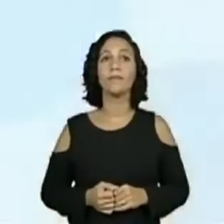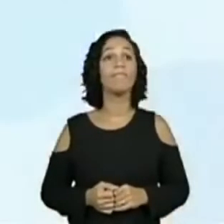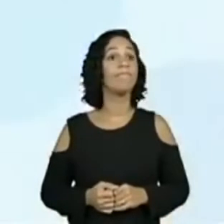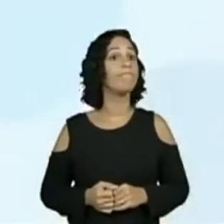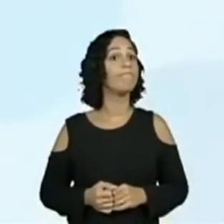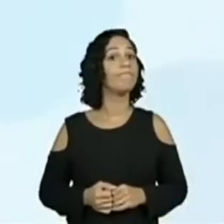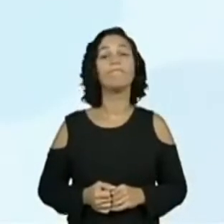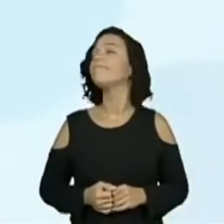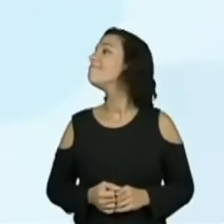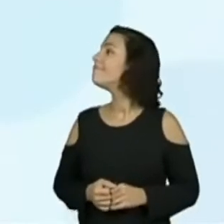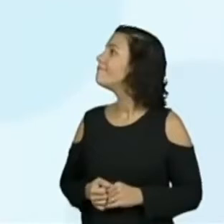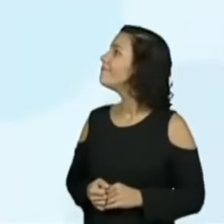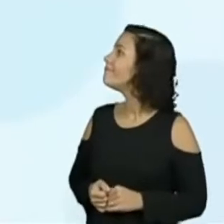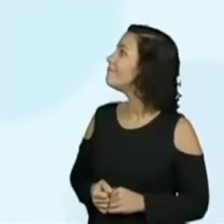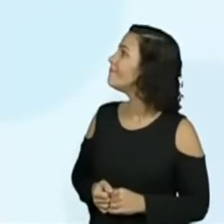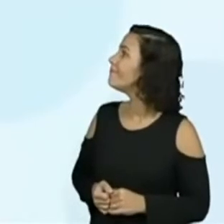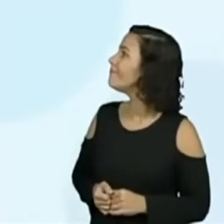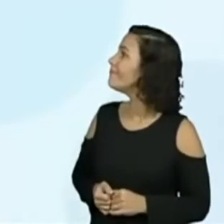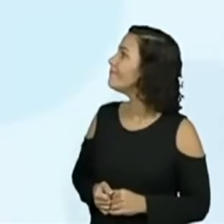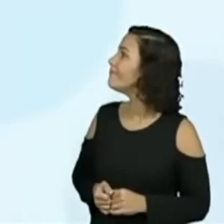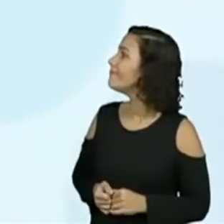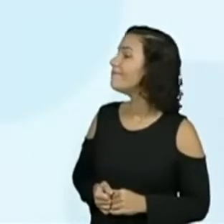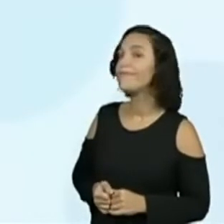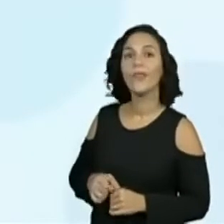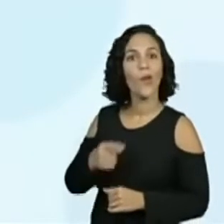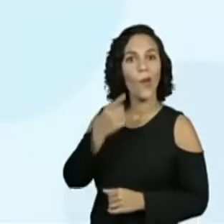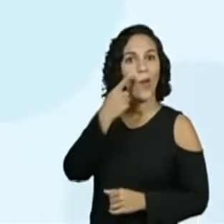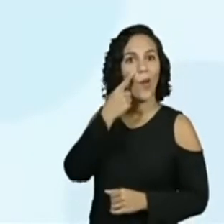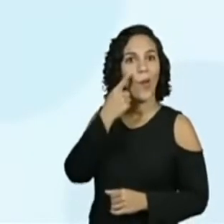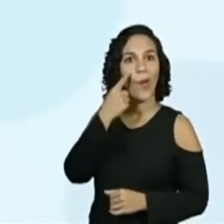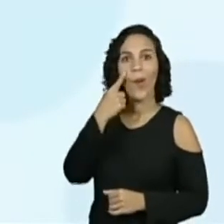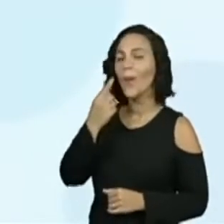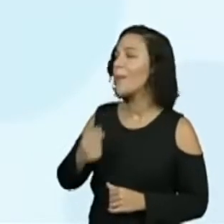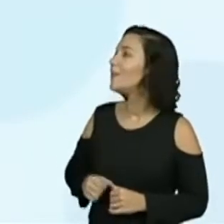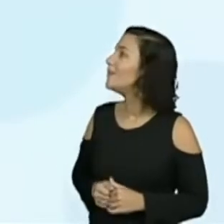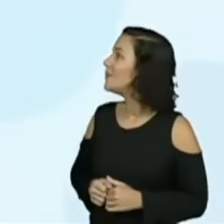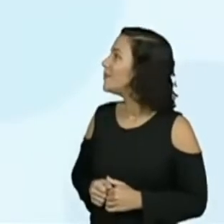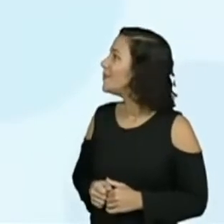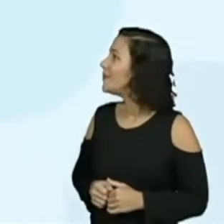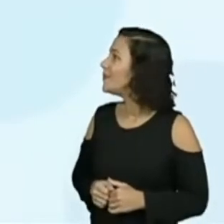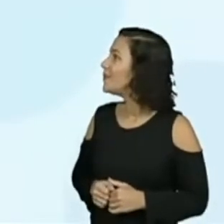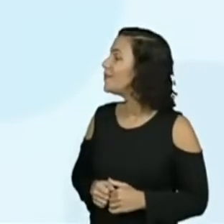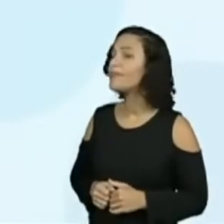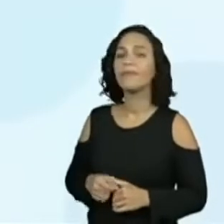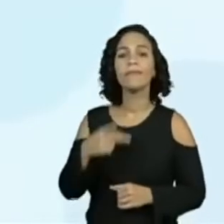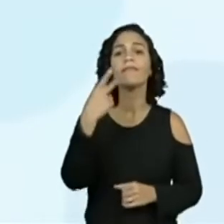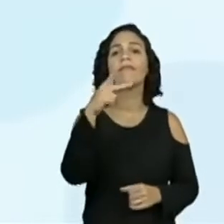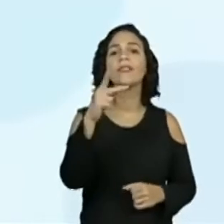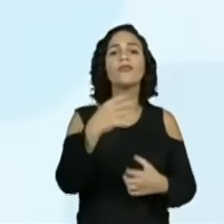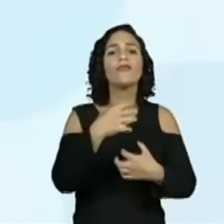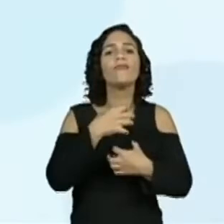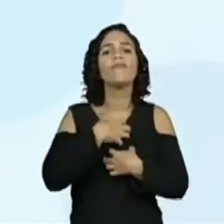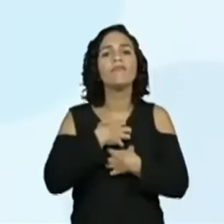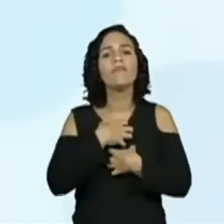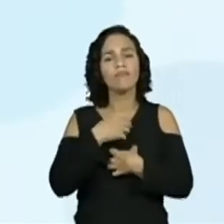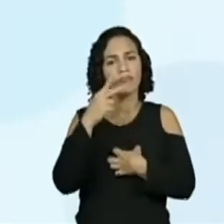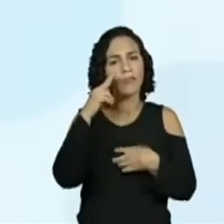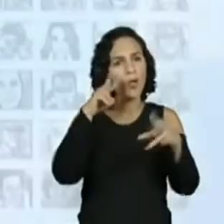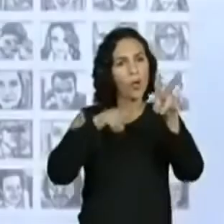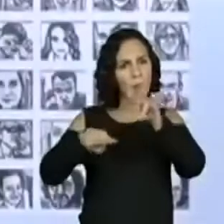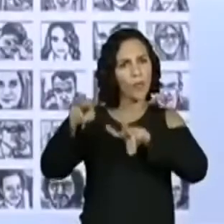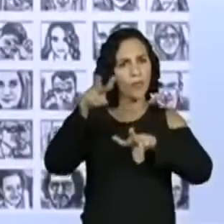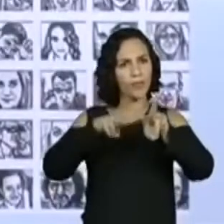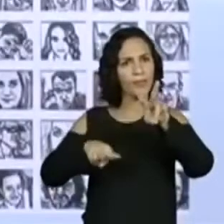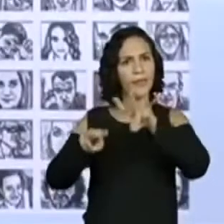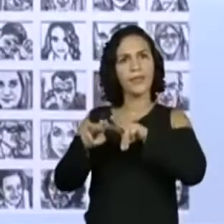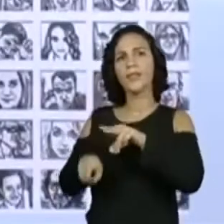Trouxe a imagem para vocês. Olha essa imagem, procura primeiro fazer a sua leitura dessa imagem. O